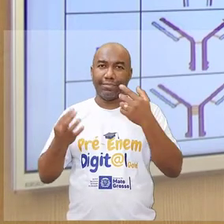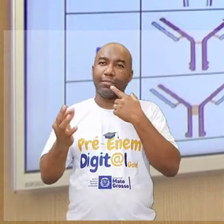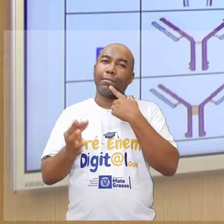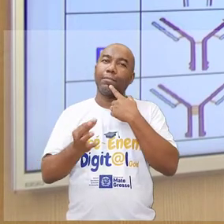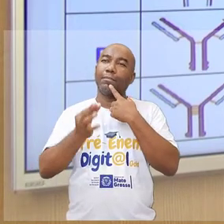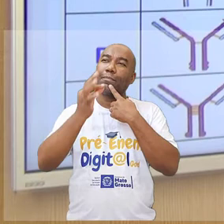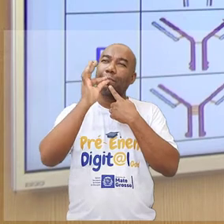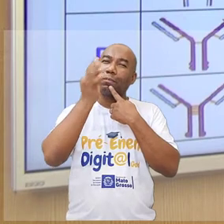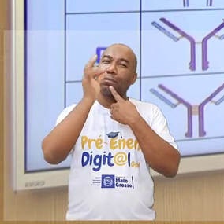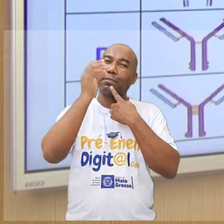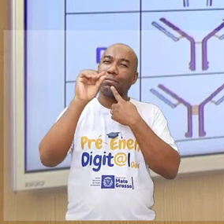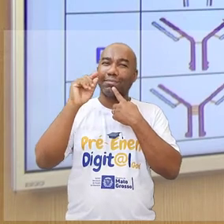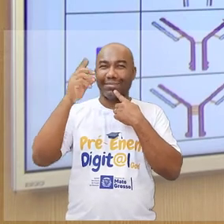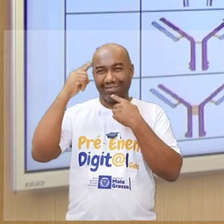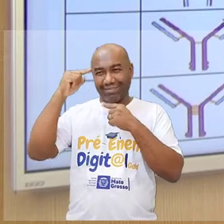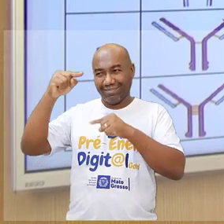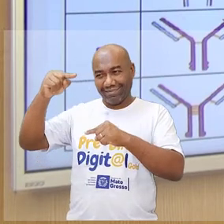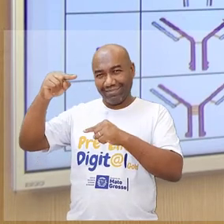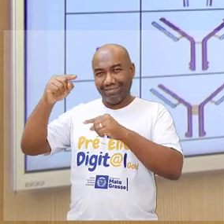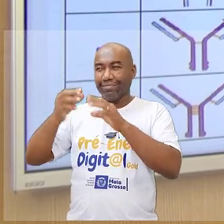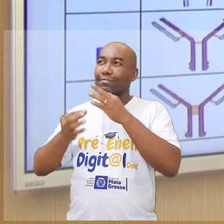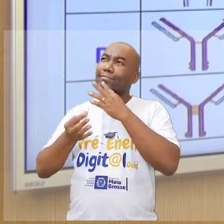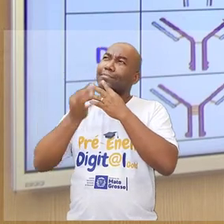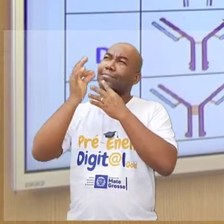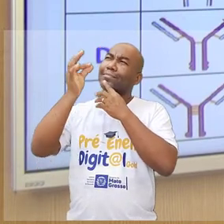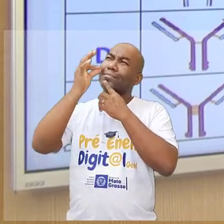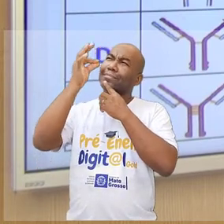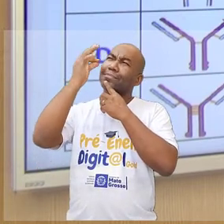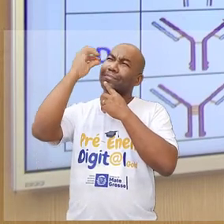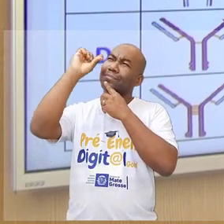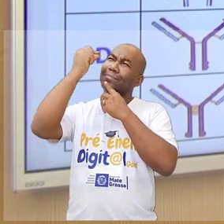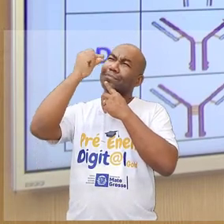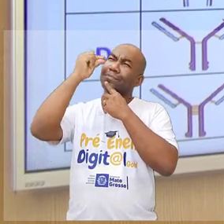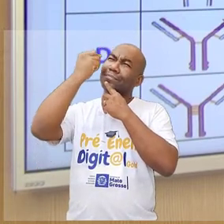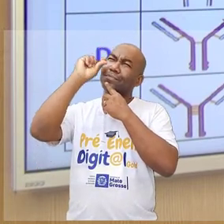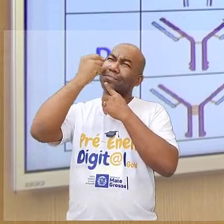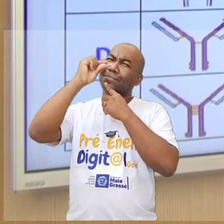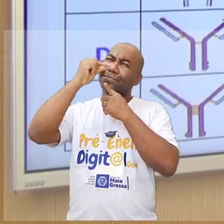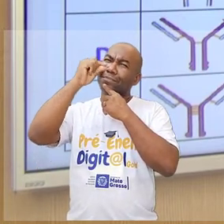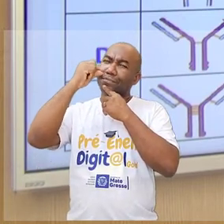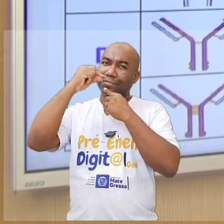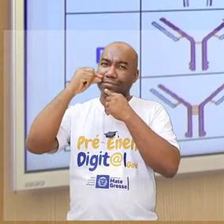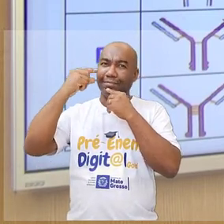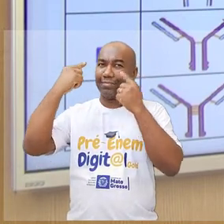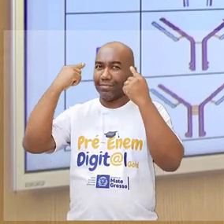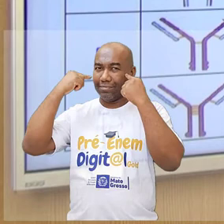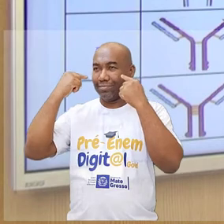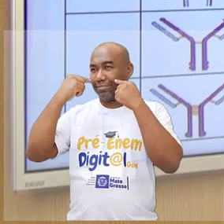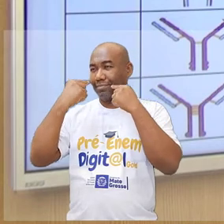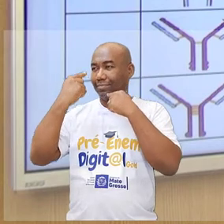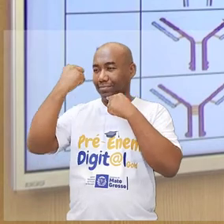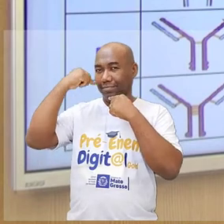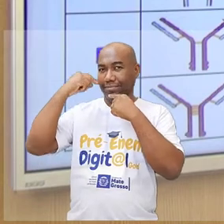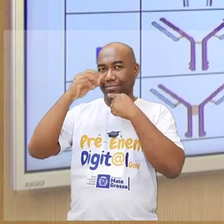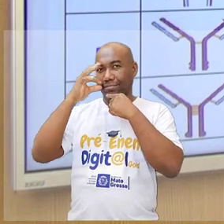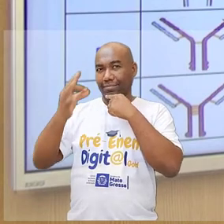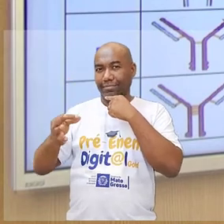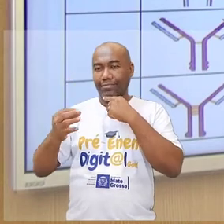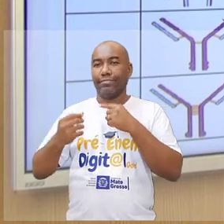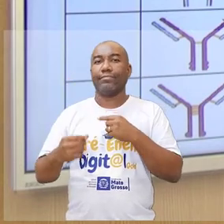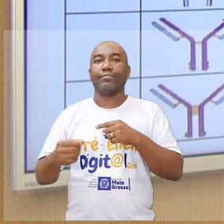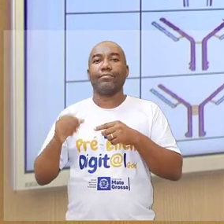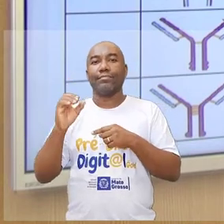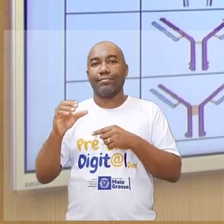nariz. Eles vão coletar um material lá atrás, na região chamada nasofaringe. Muito bem. Quando